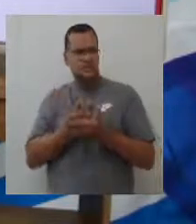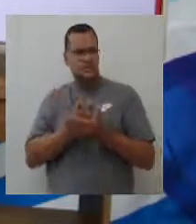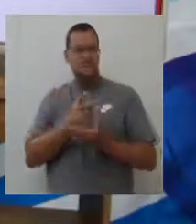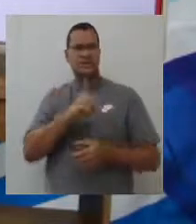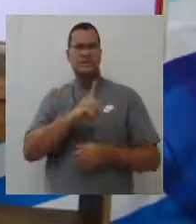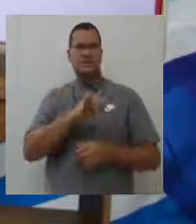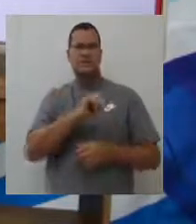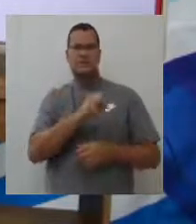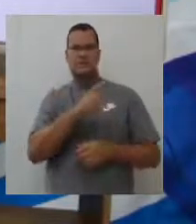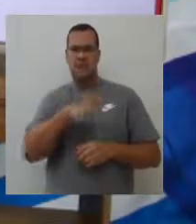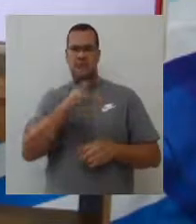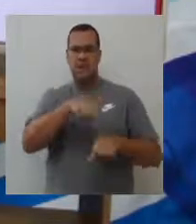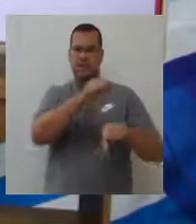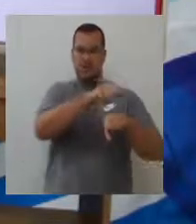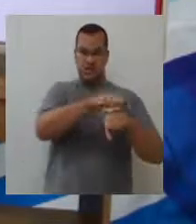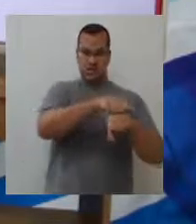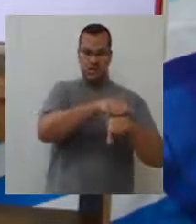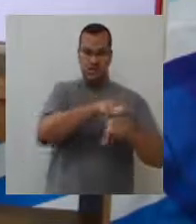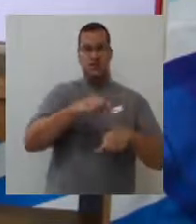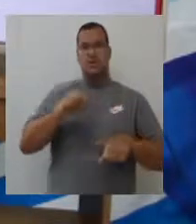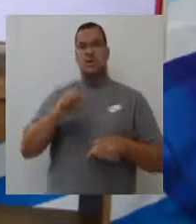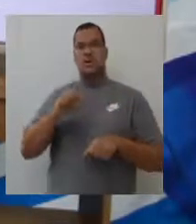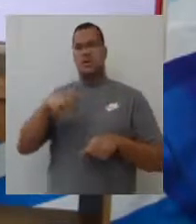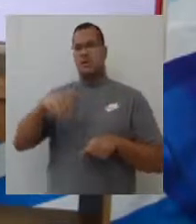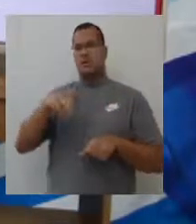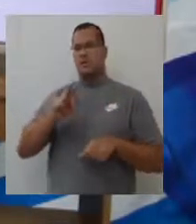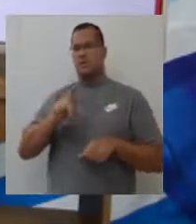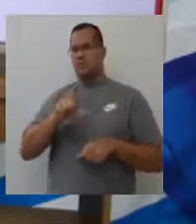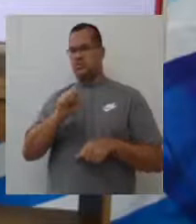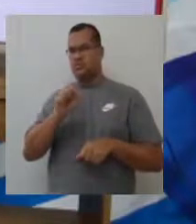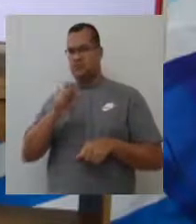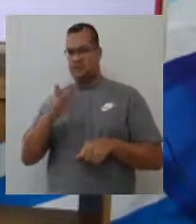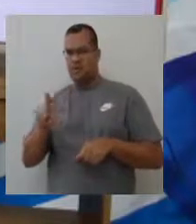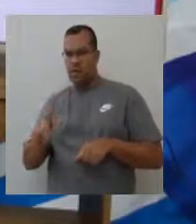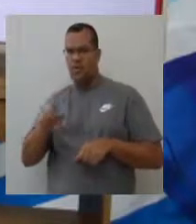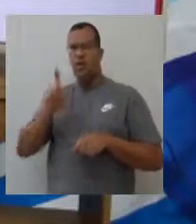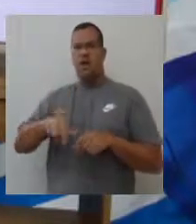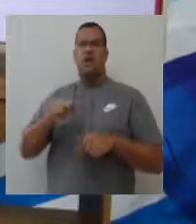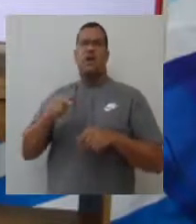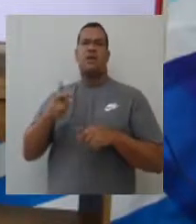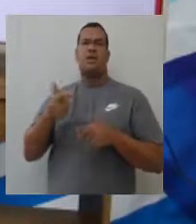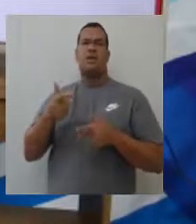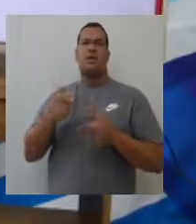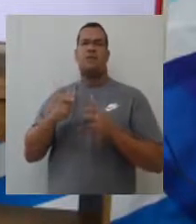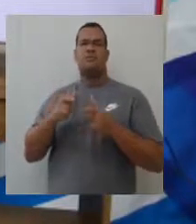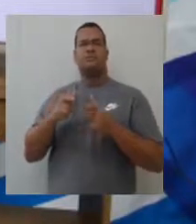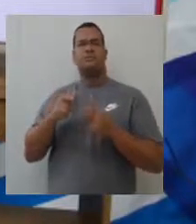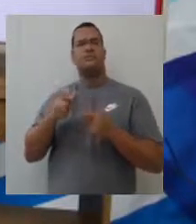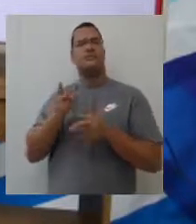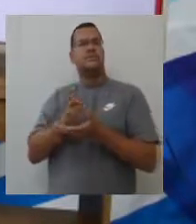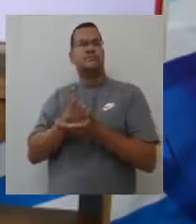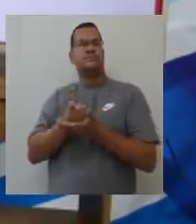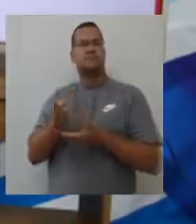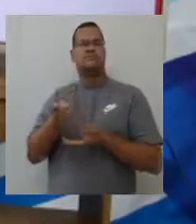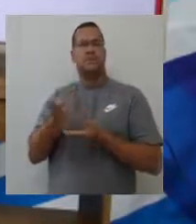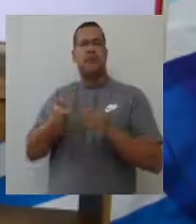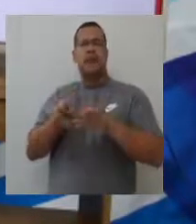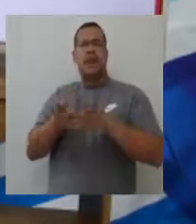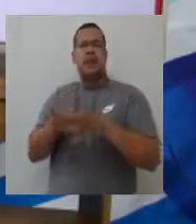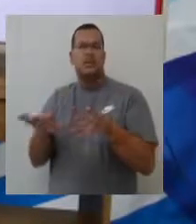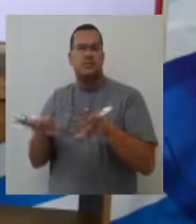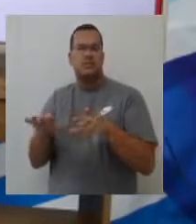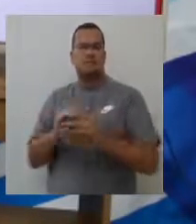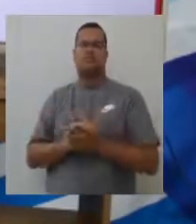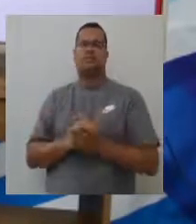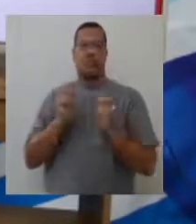é sólido. E na emulsão, tanto o disperso como o solvente, o dispersante, são